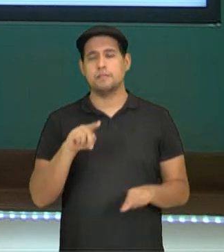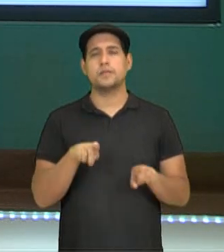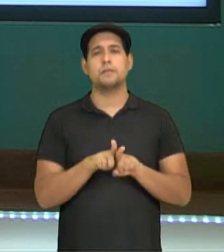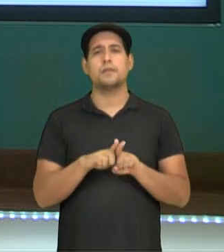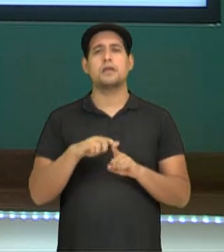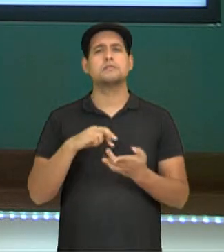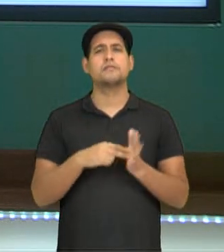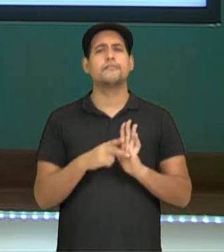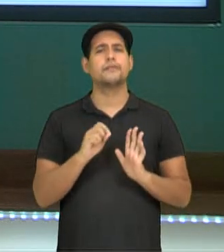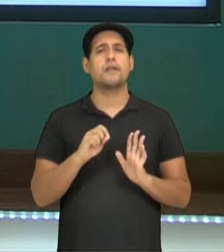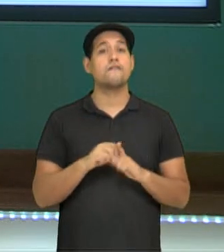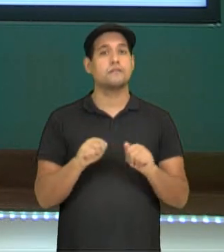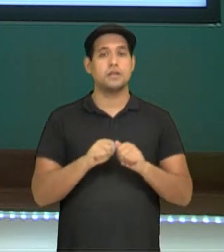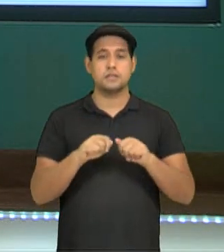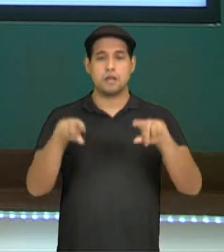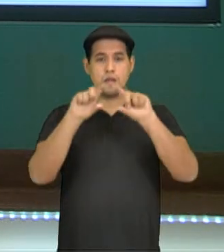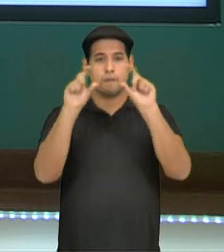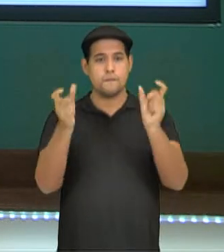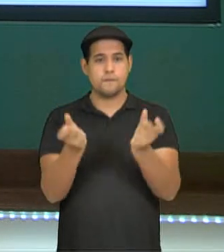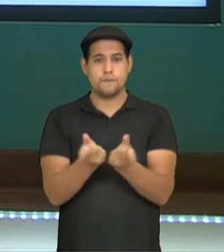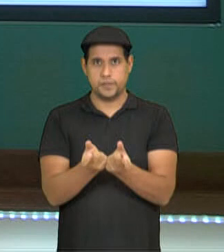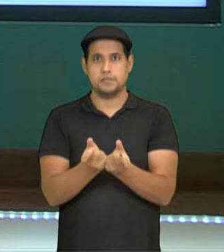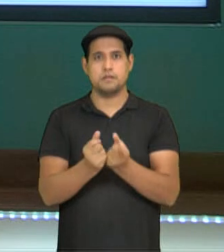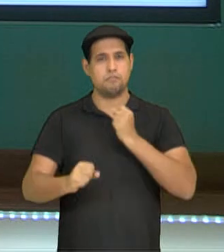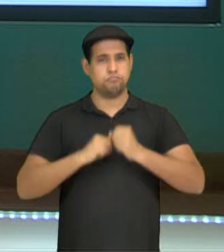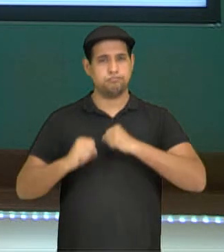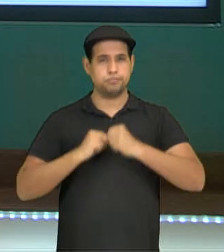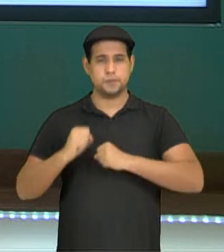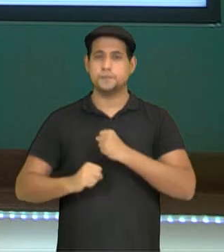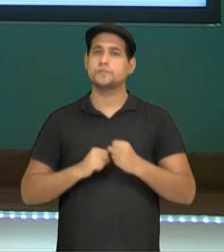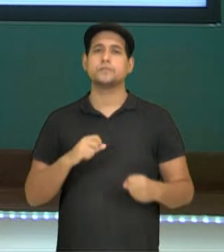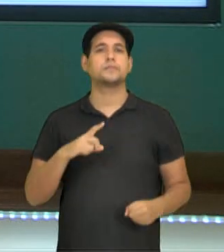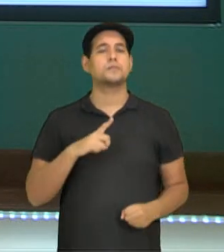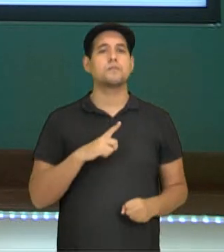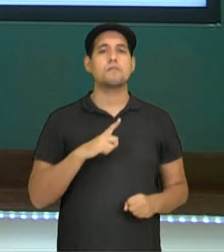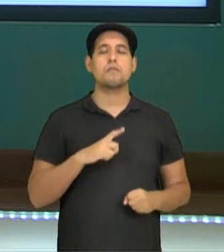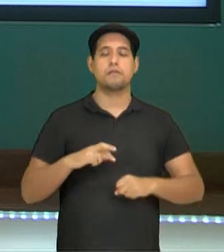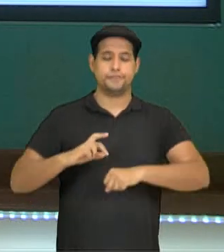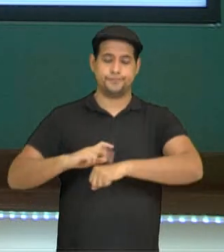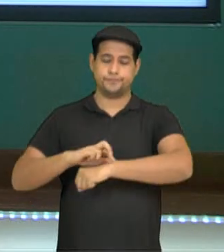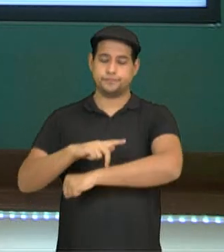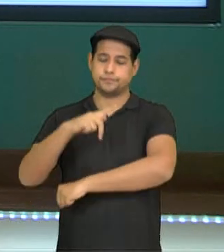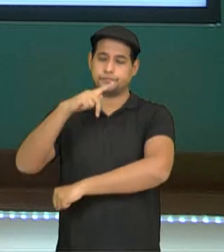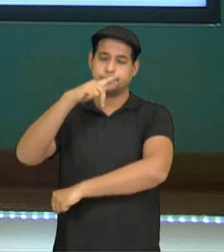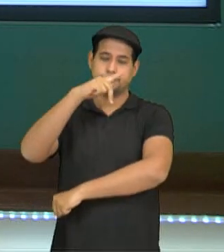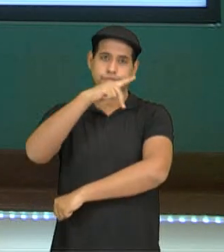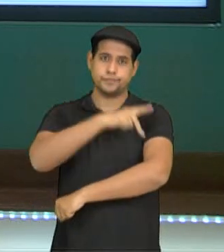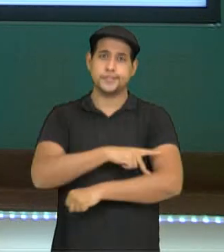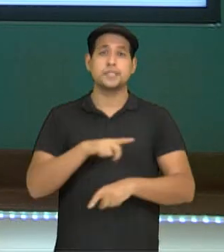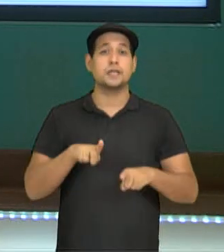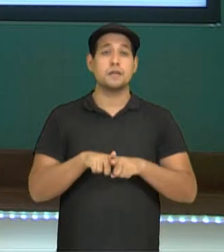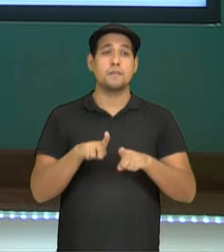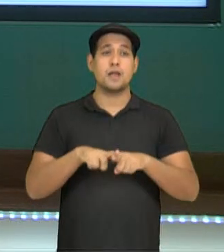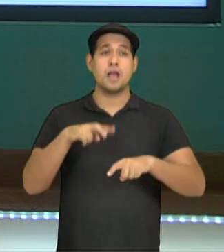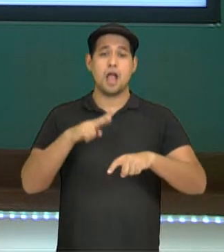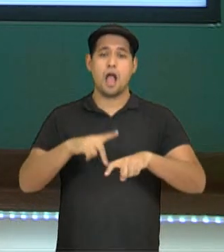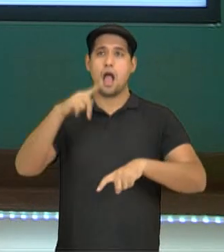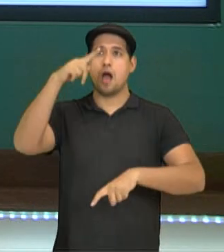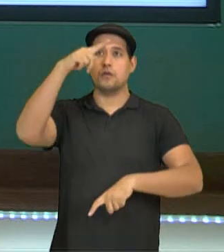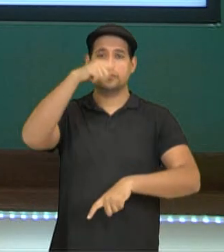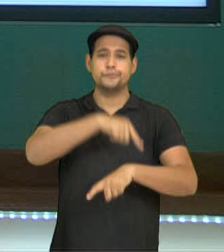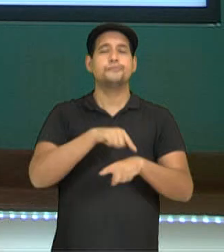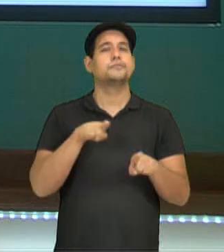são realizadas na pista. Aí tem o salto em distância, o salto em altura e o